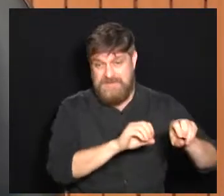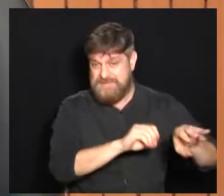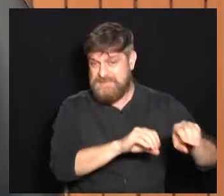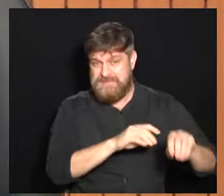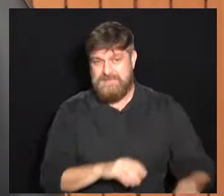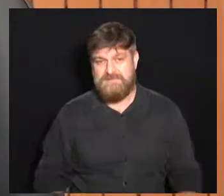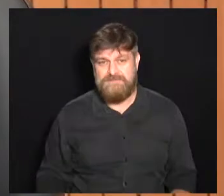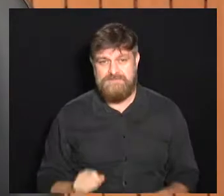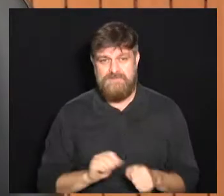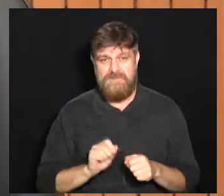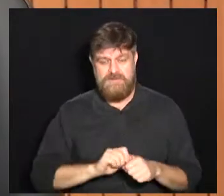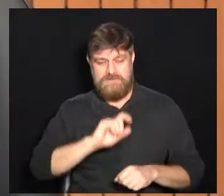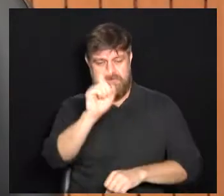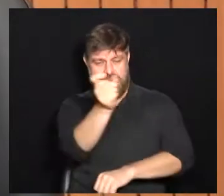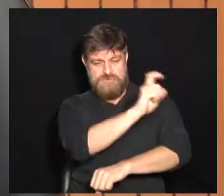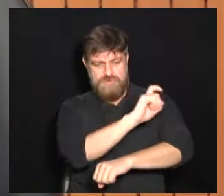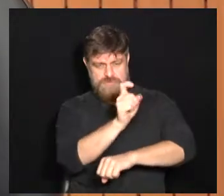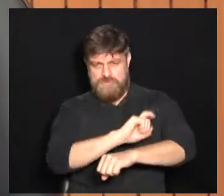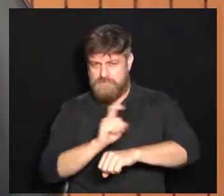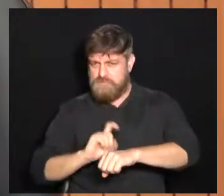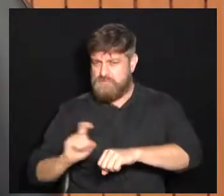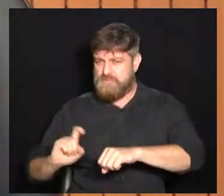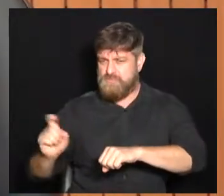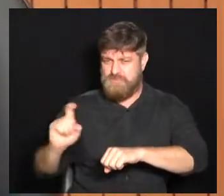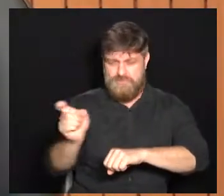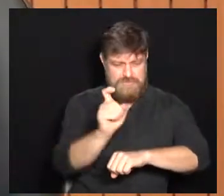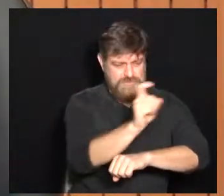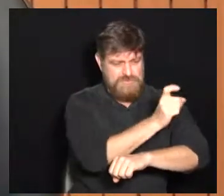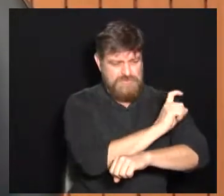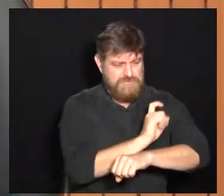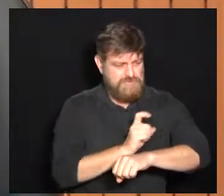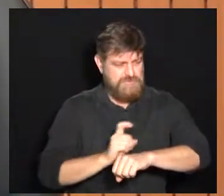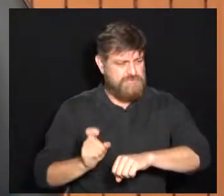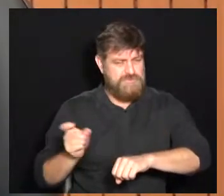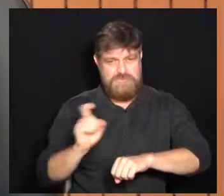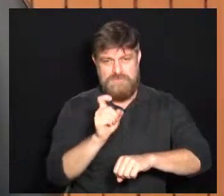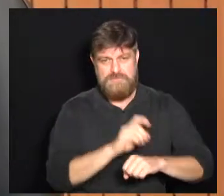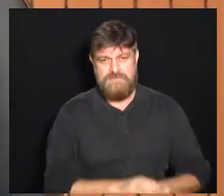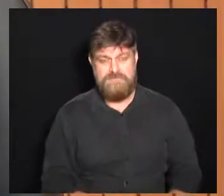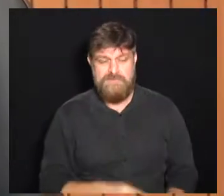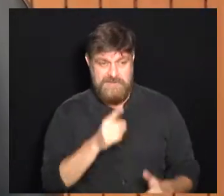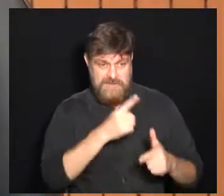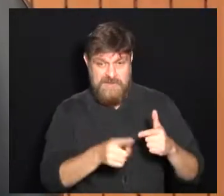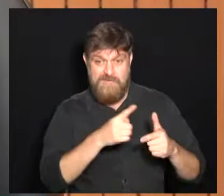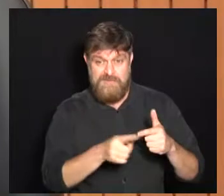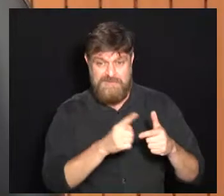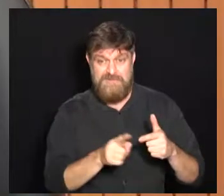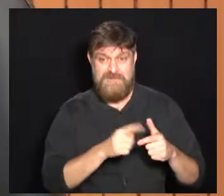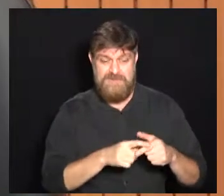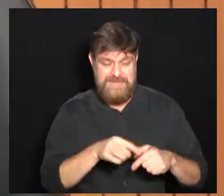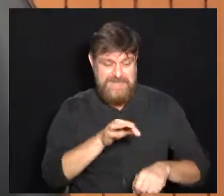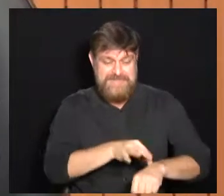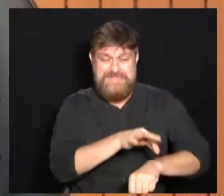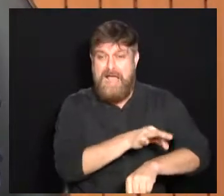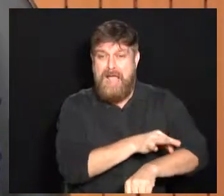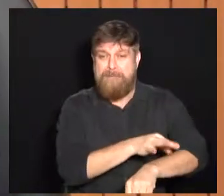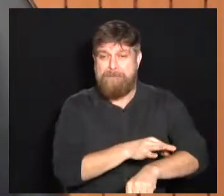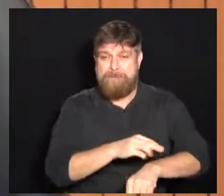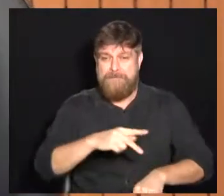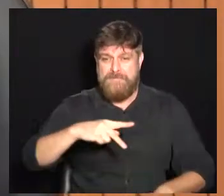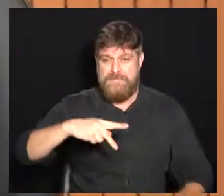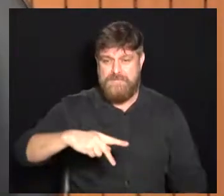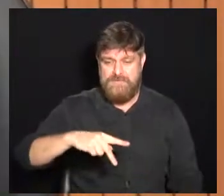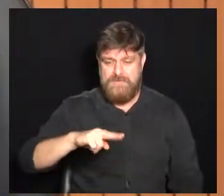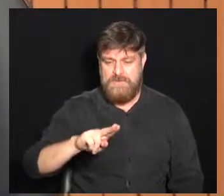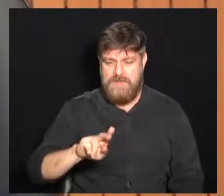essa dedetização específica para o problema, e já voltou